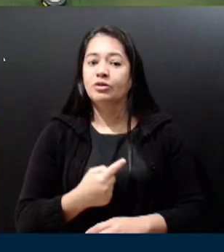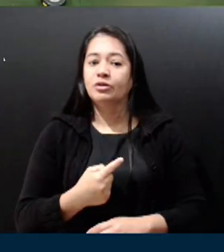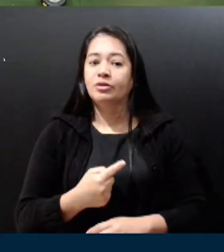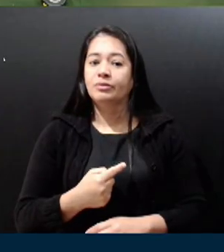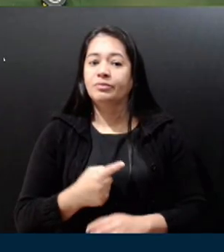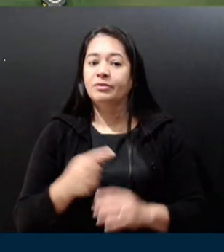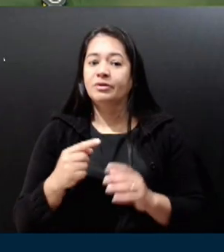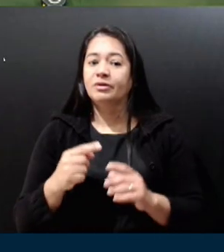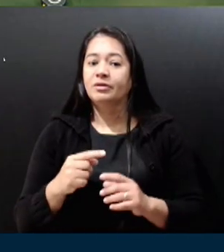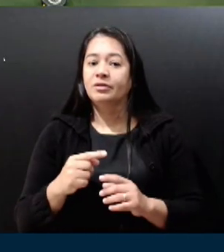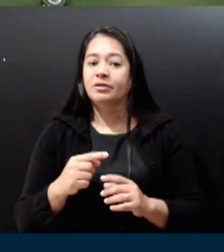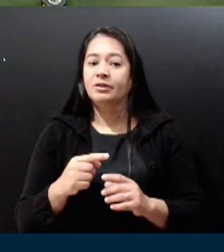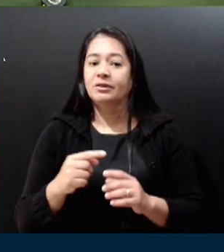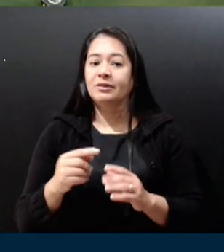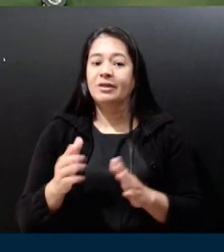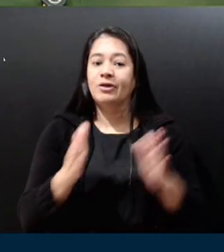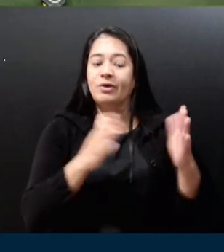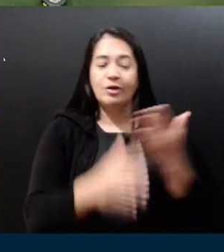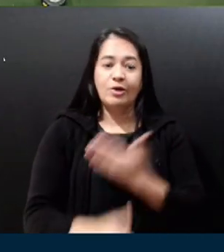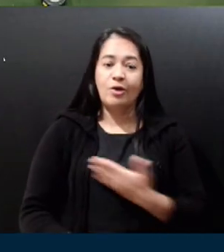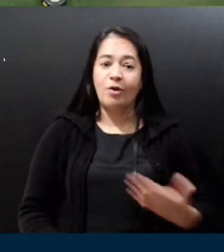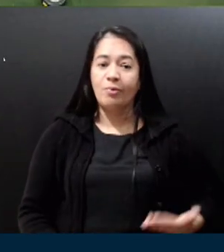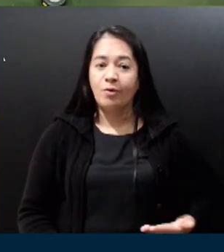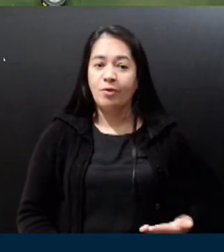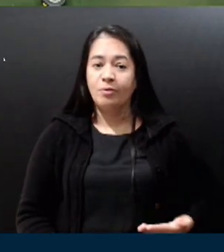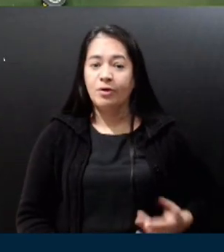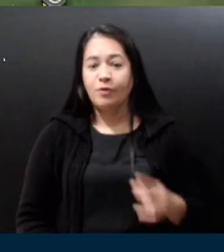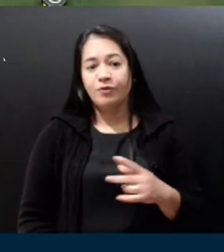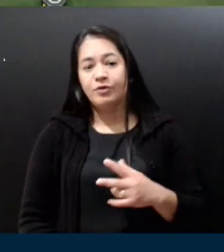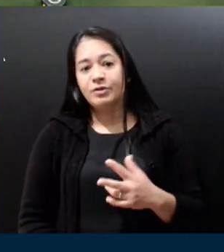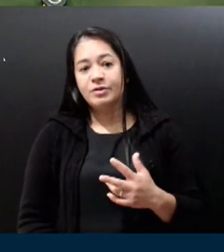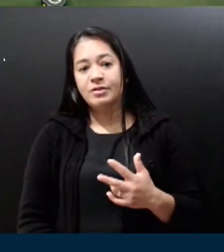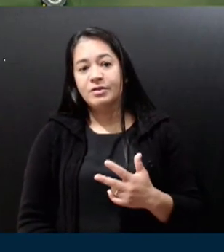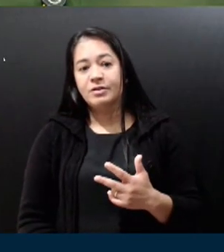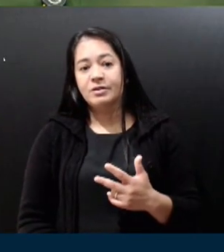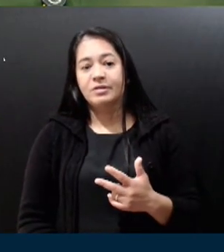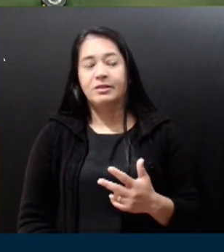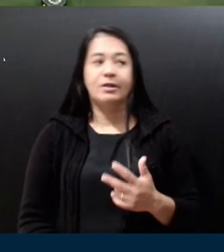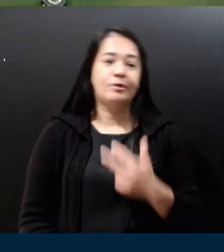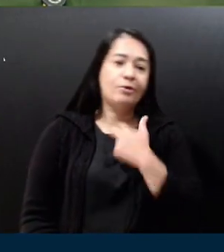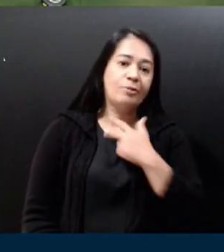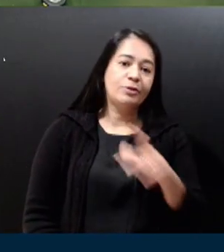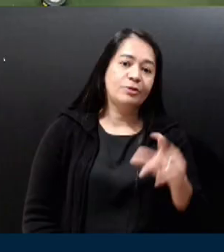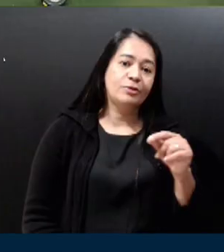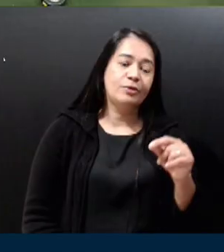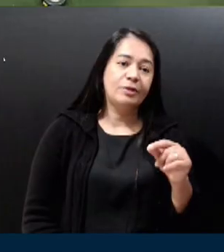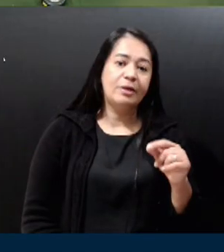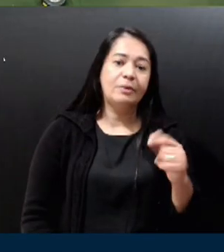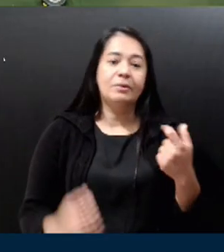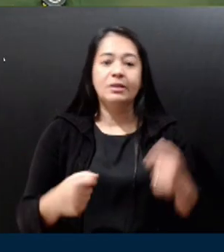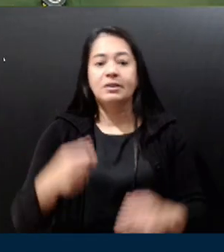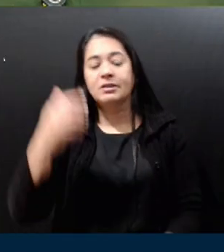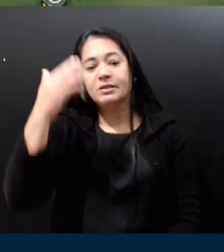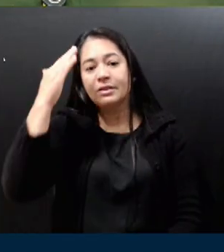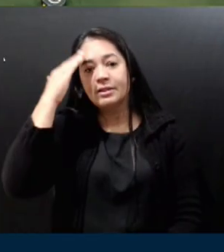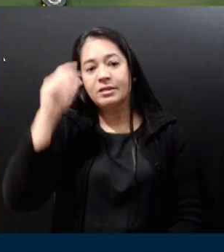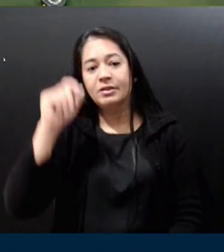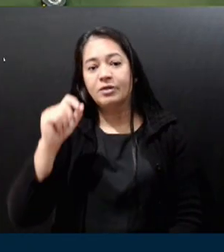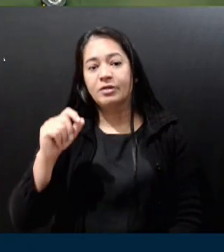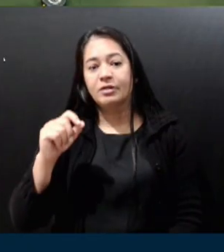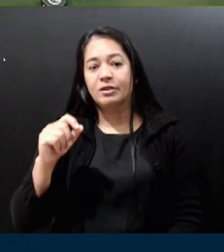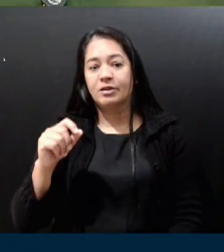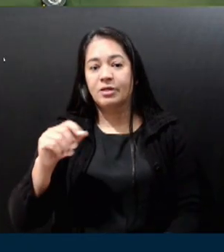pública, você não pode muito escolher, e a questão particular. E aí eu preciso entender que quando eu vou colocar uma criança na particular, eu